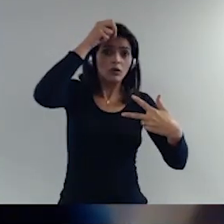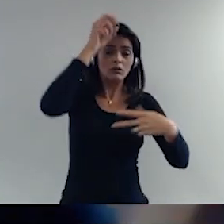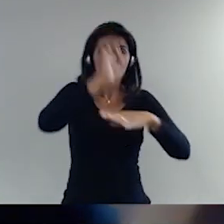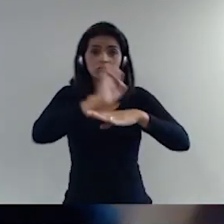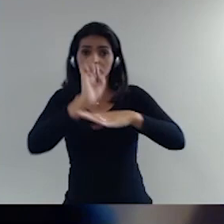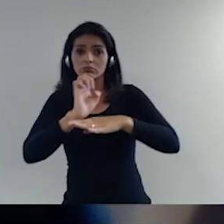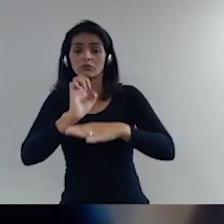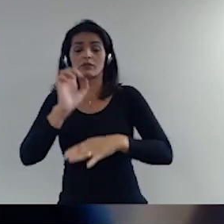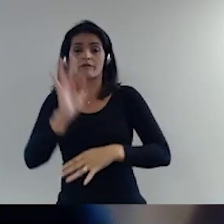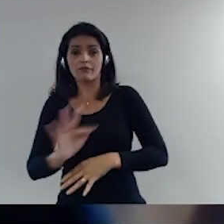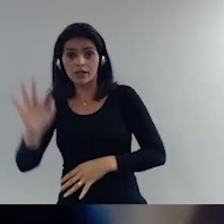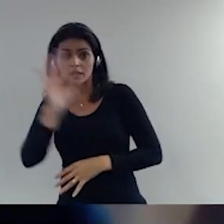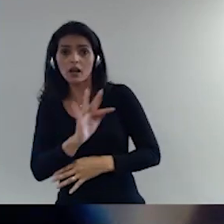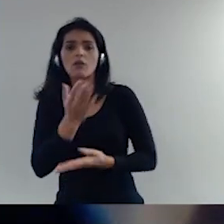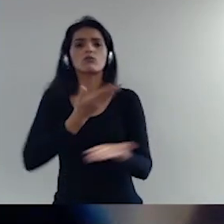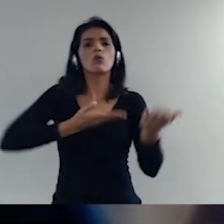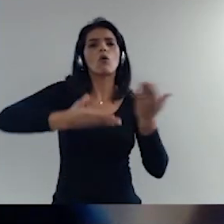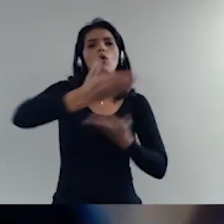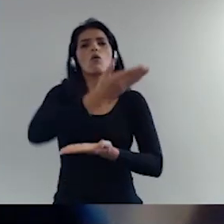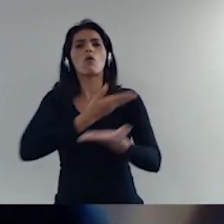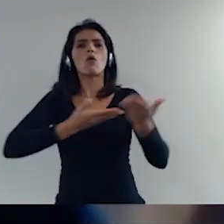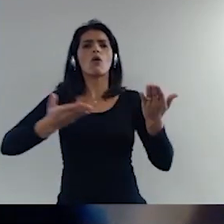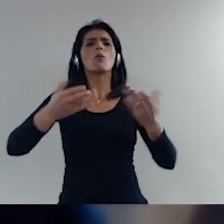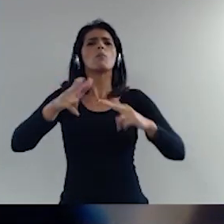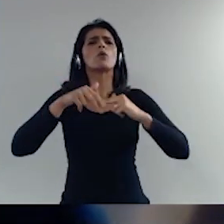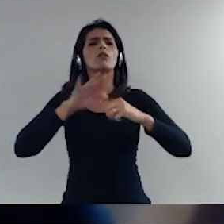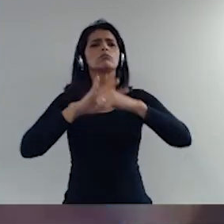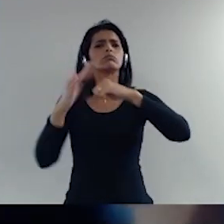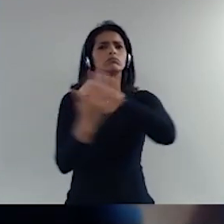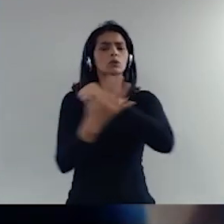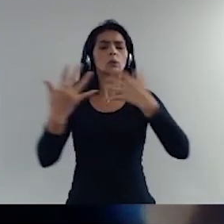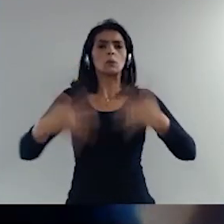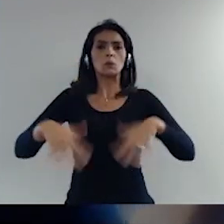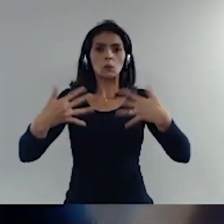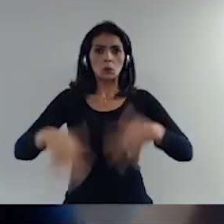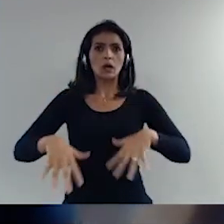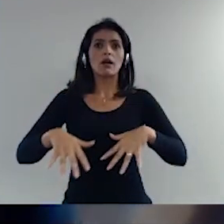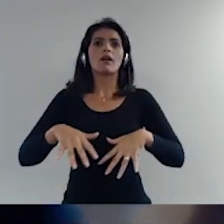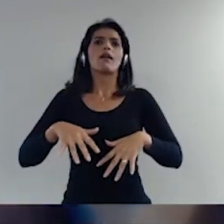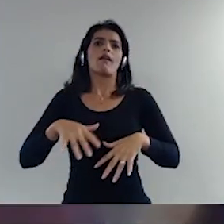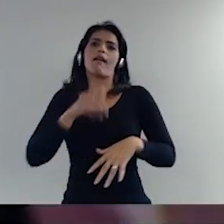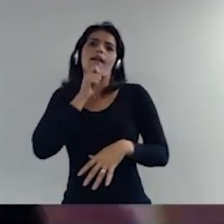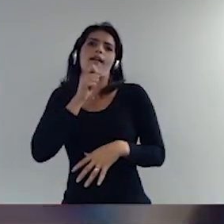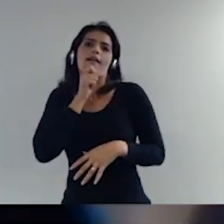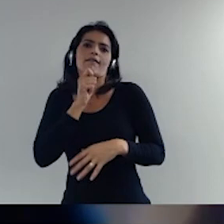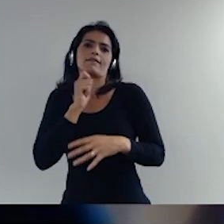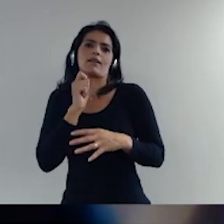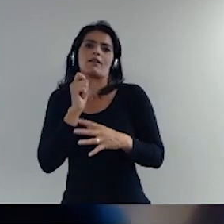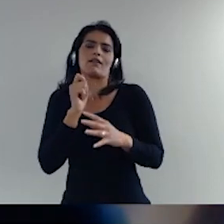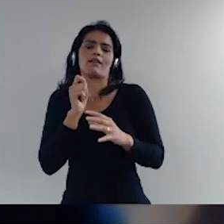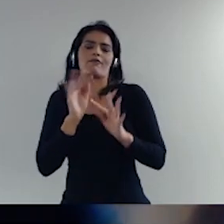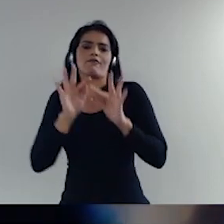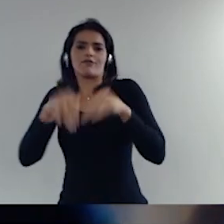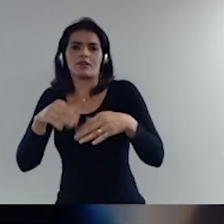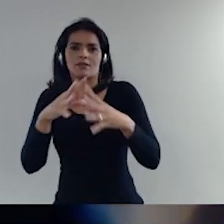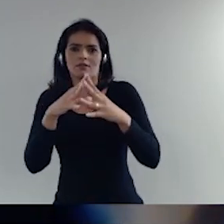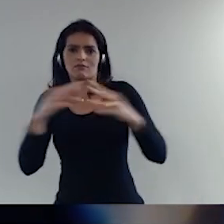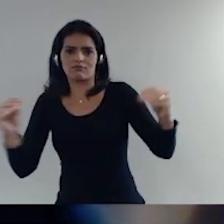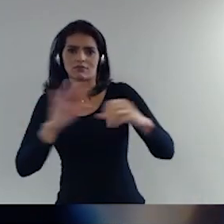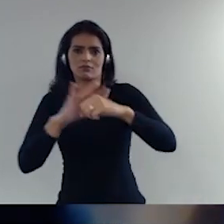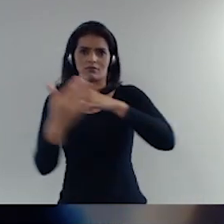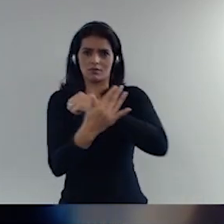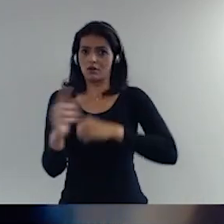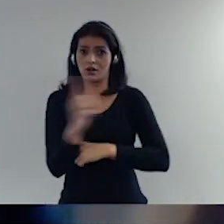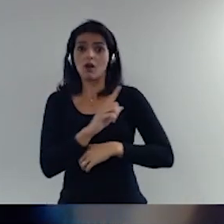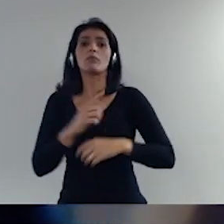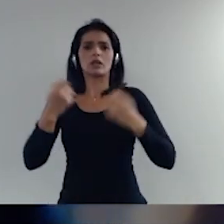momento de uma pandemia, ainda estamos digamos assim, a atacar essa pandemia,